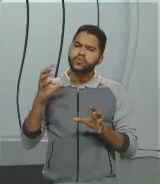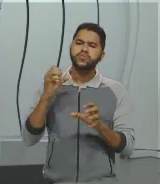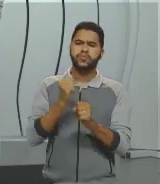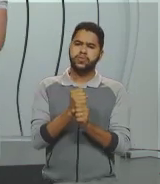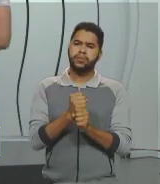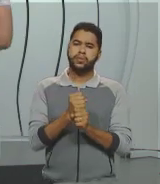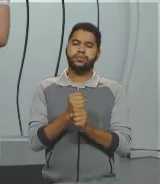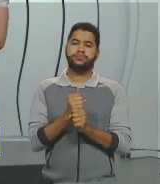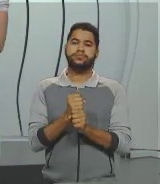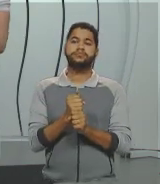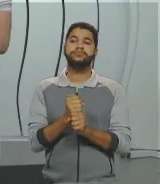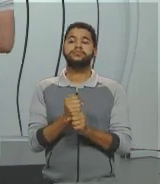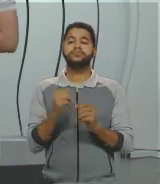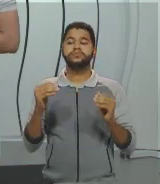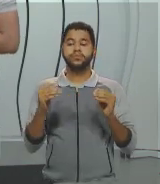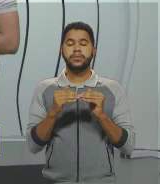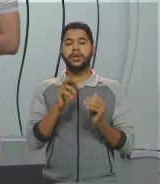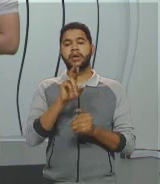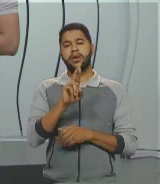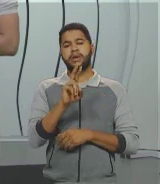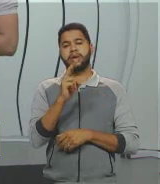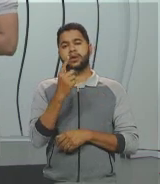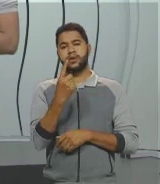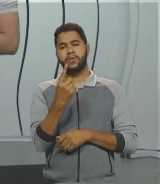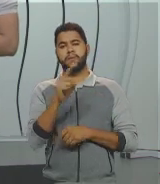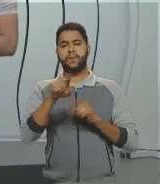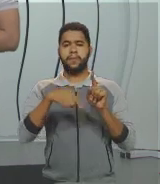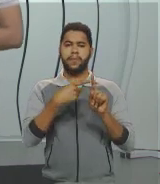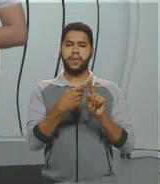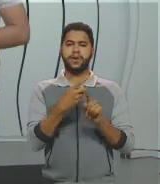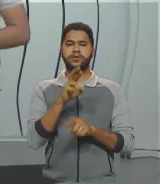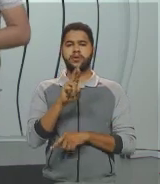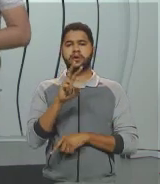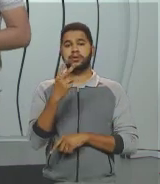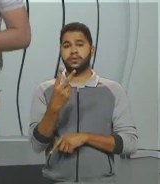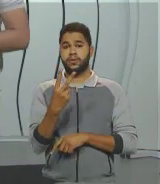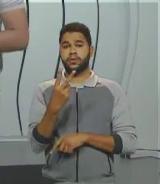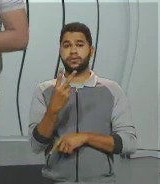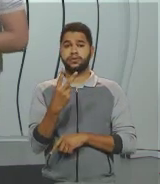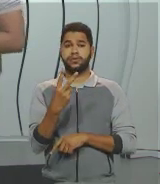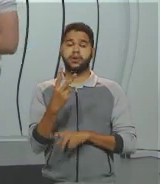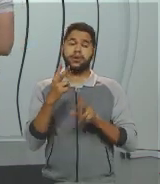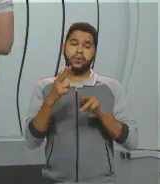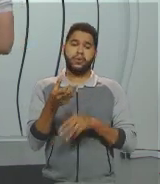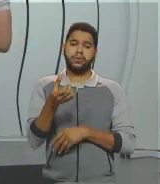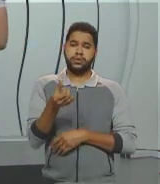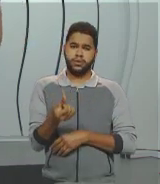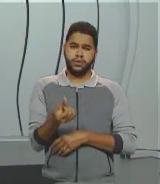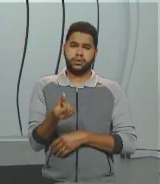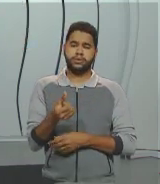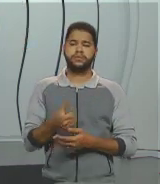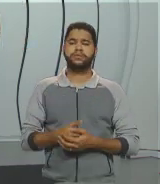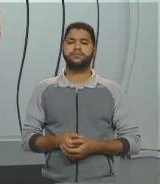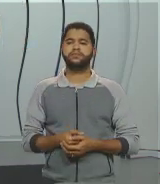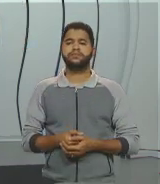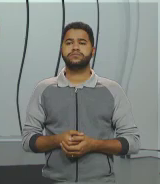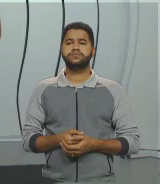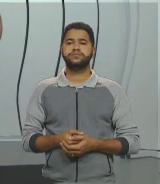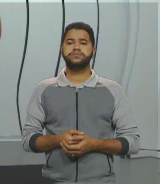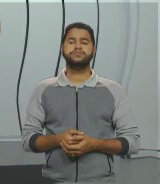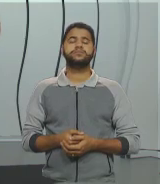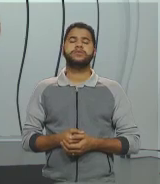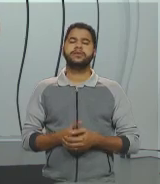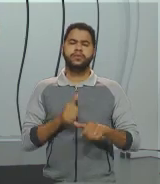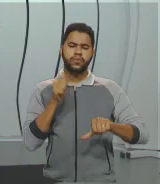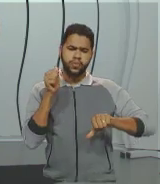E aí a resistência equivalente vai ser R1 mais R2, ou seja, vai ser 2 mais 4, que vai dar 6 kΩ. Então, eu transformei todo